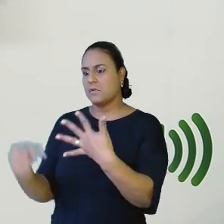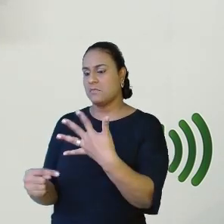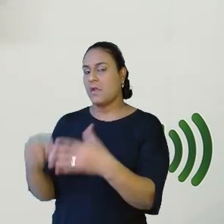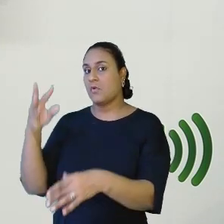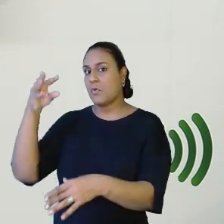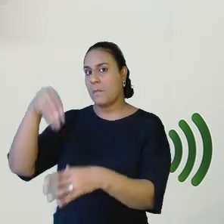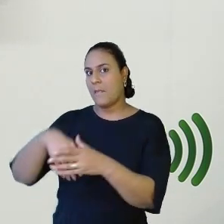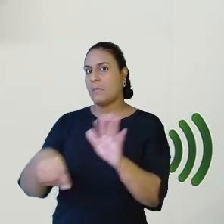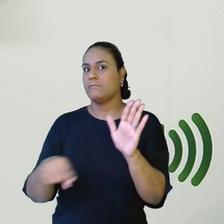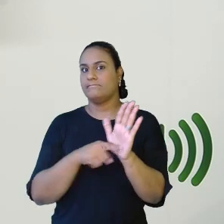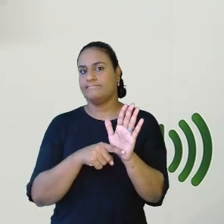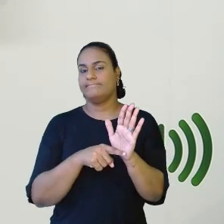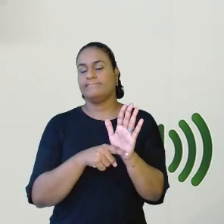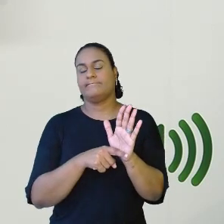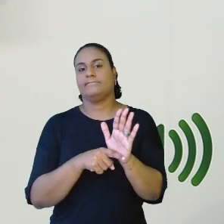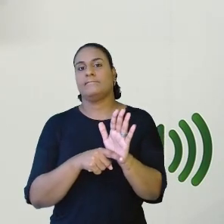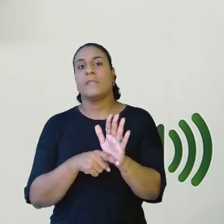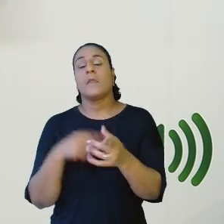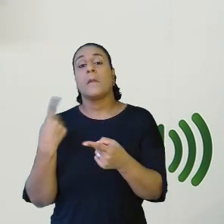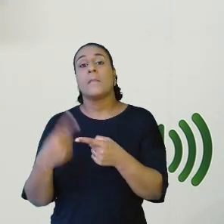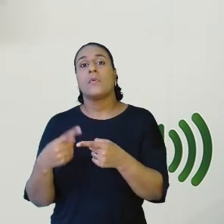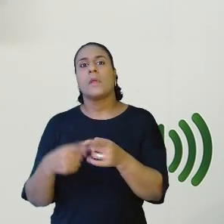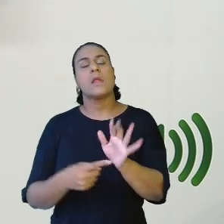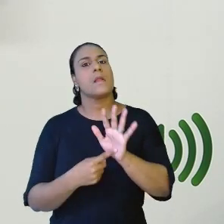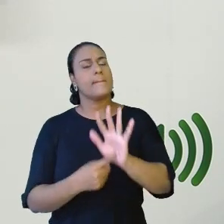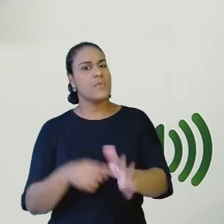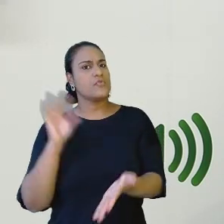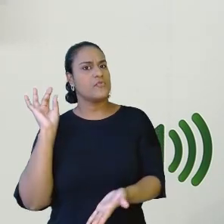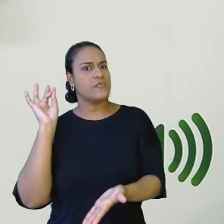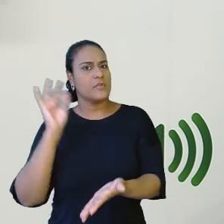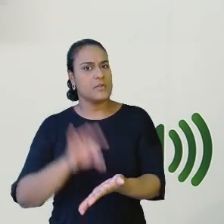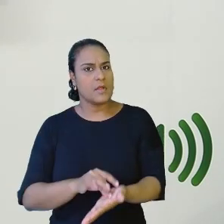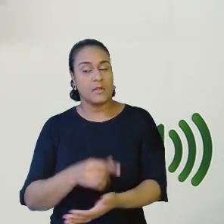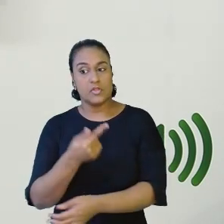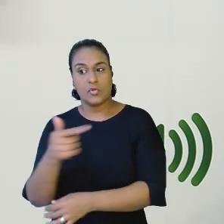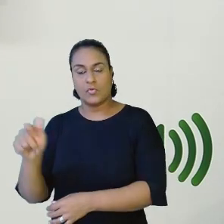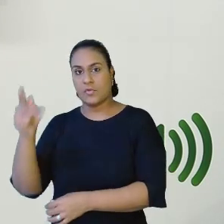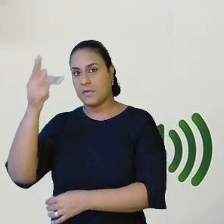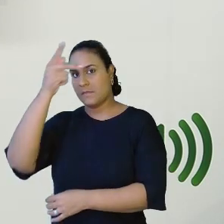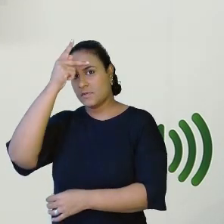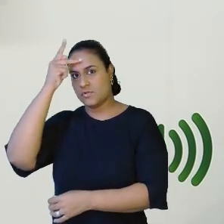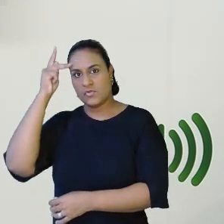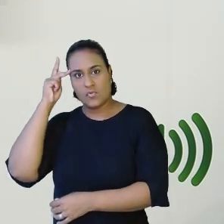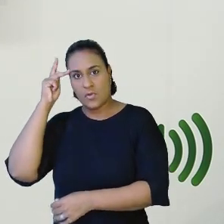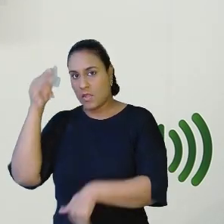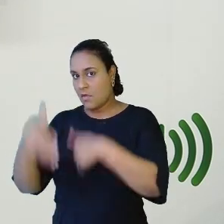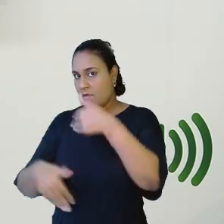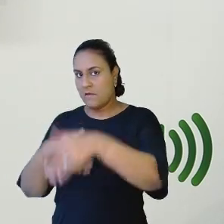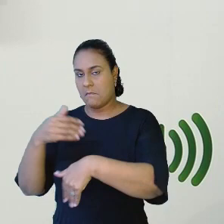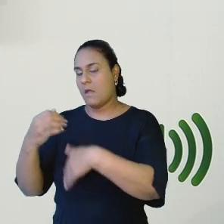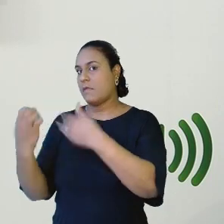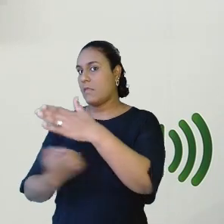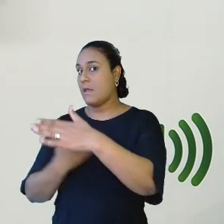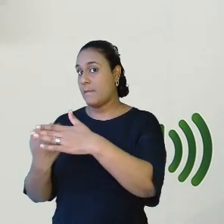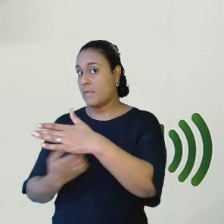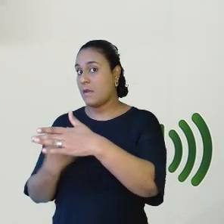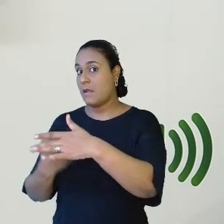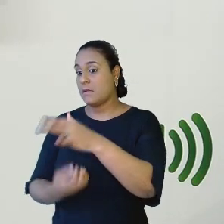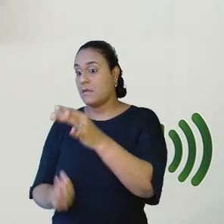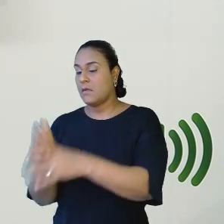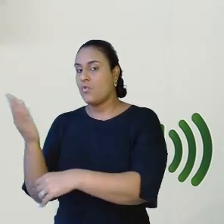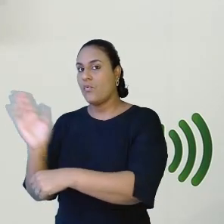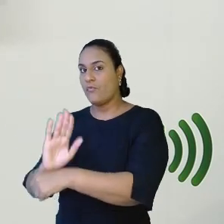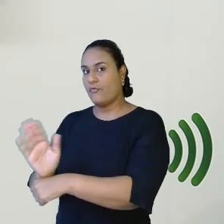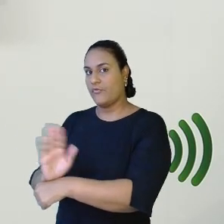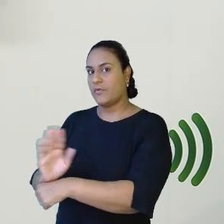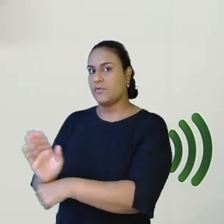trailer honesto, porque ele mostra realmente, através de outra pessoa que não faz parte da indústria cinematográfica, ele